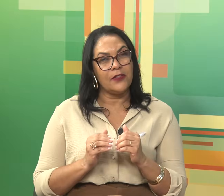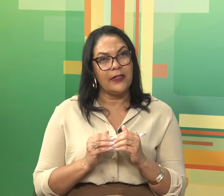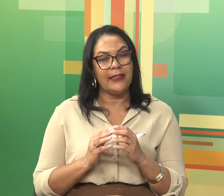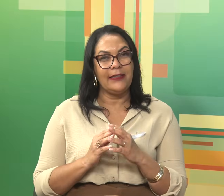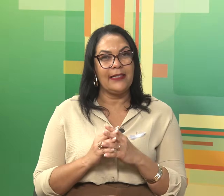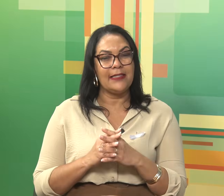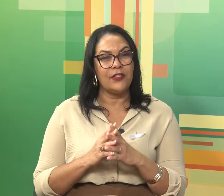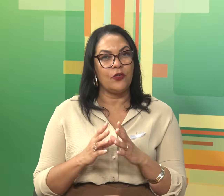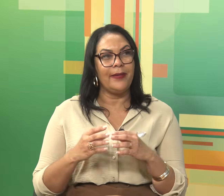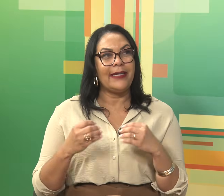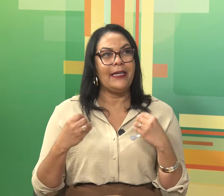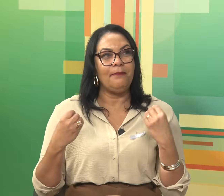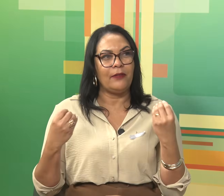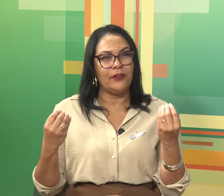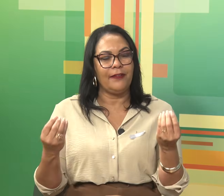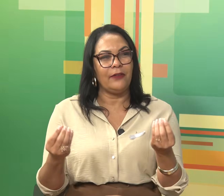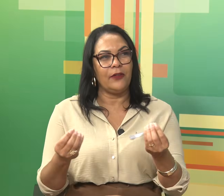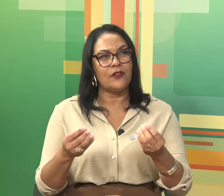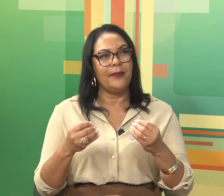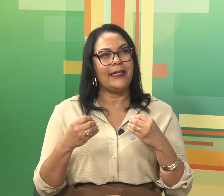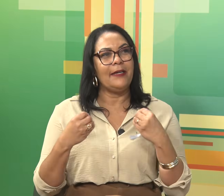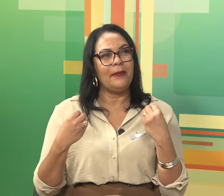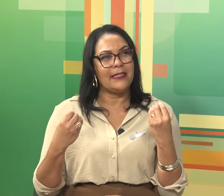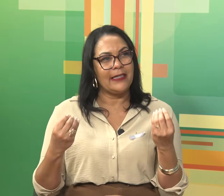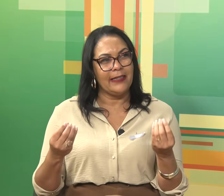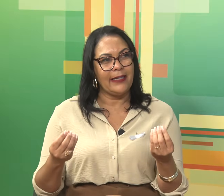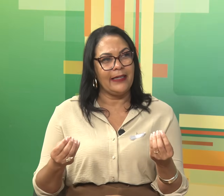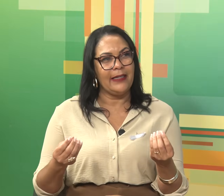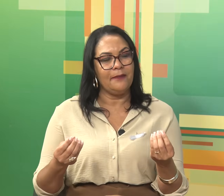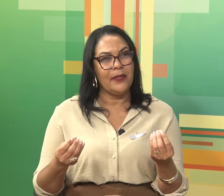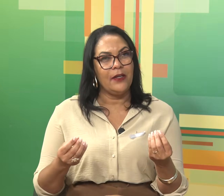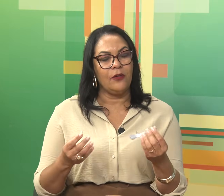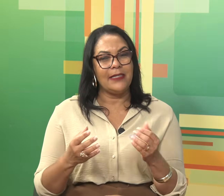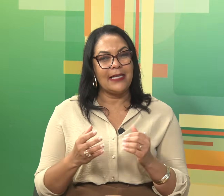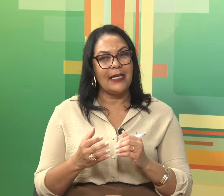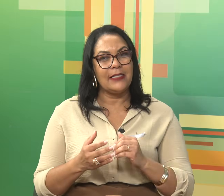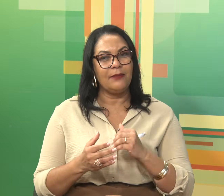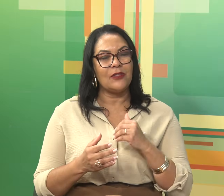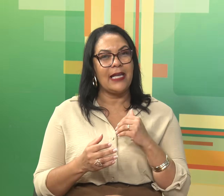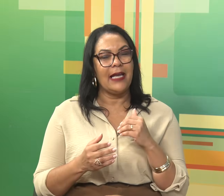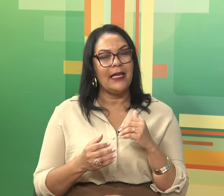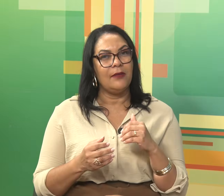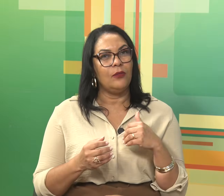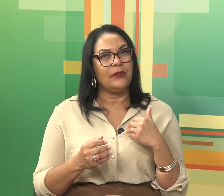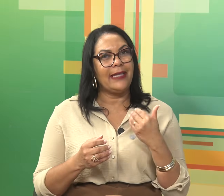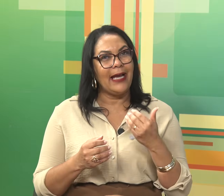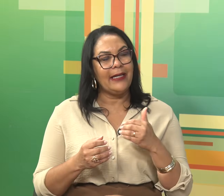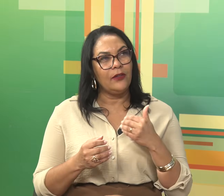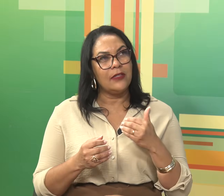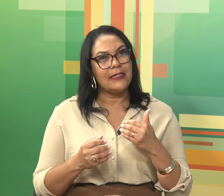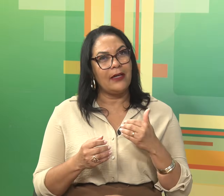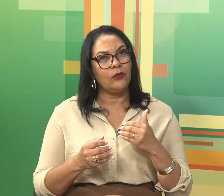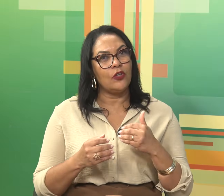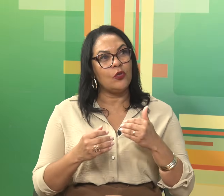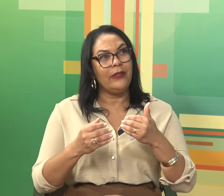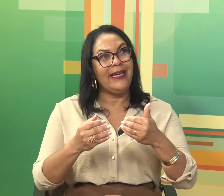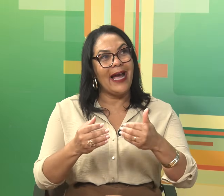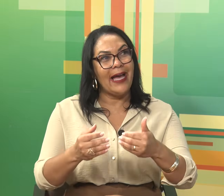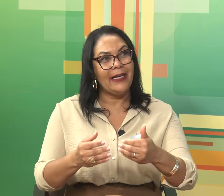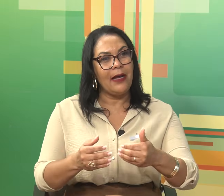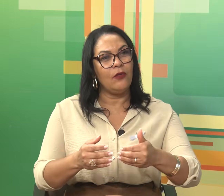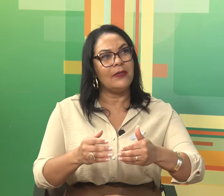que nós, olha que interessante, como equipe, quando eu falo nós, como equipe da Secretaria, começássemos a mudar o